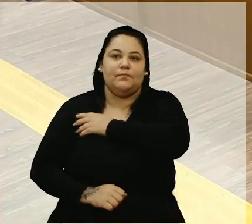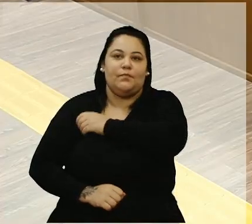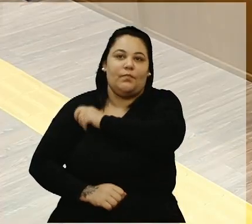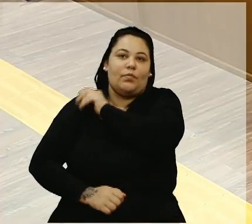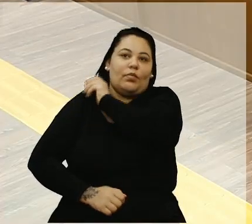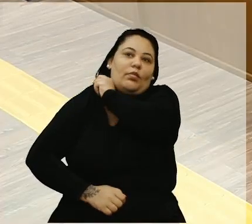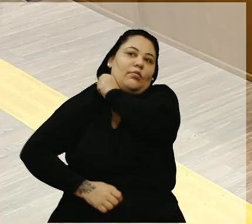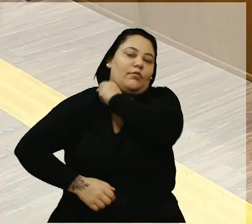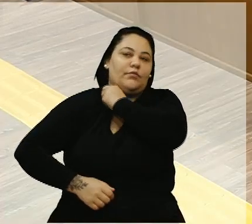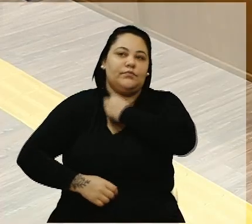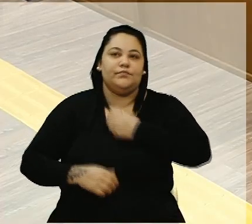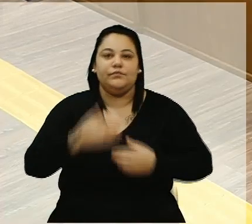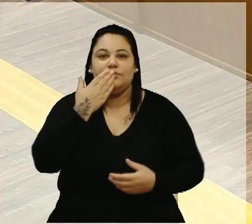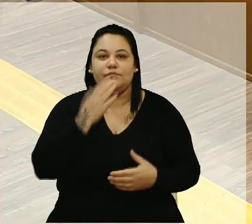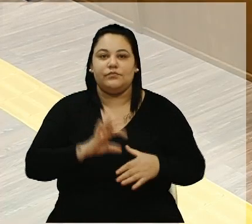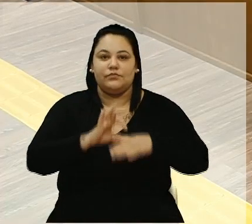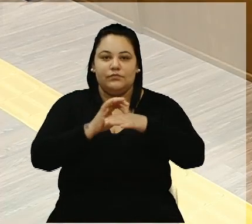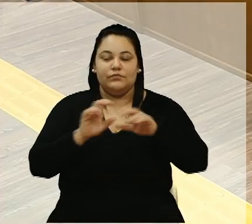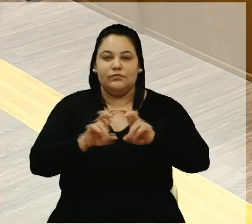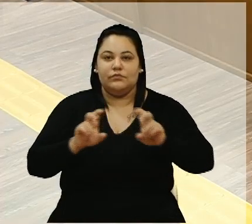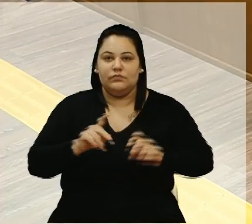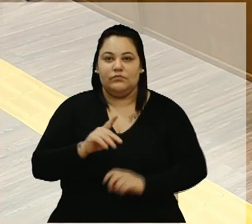Declaração de líder bancada do PSB.